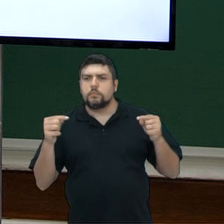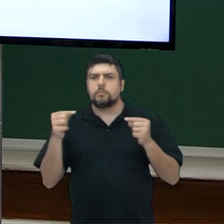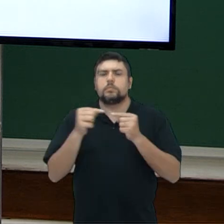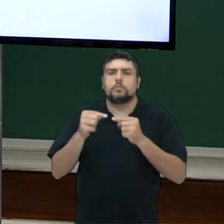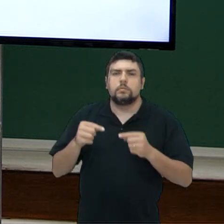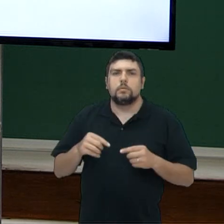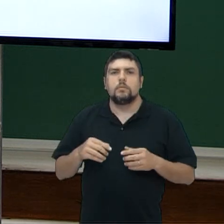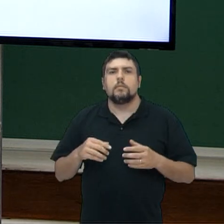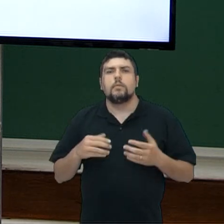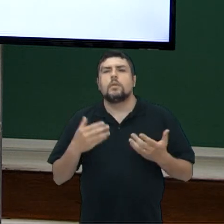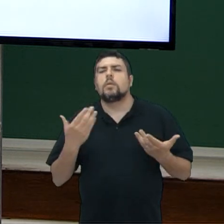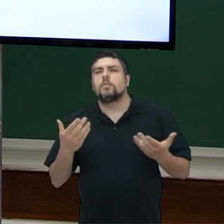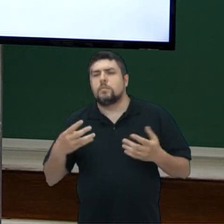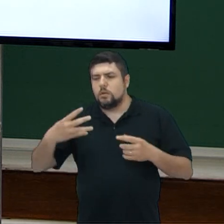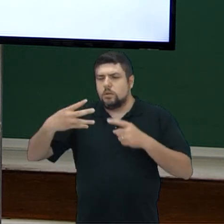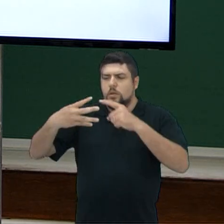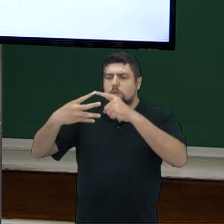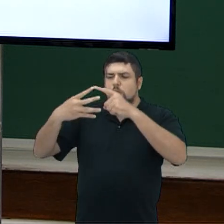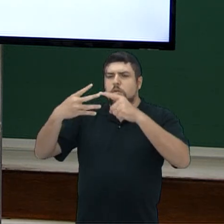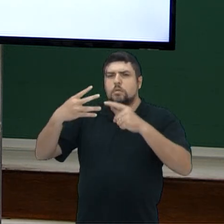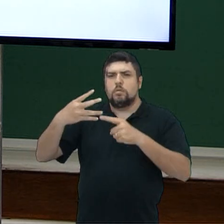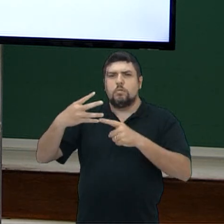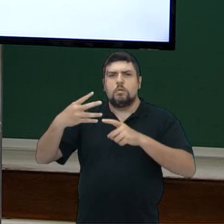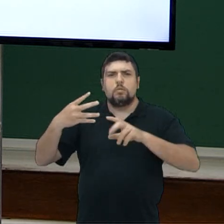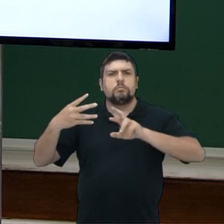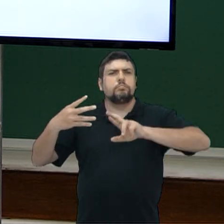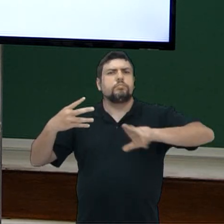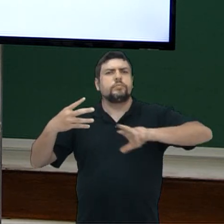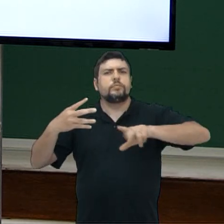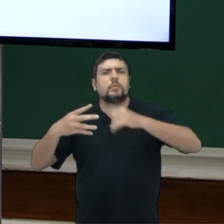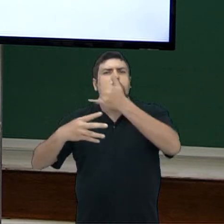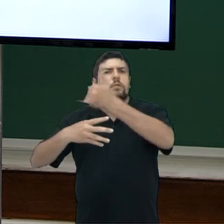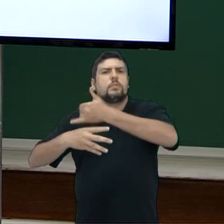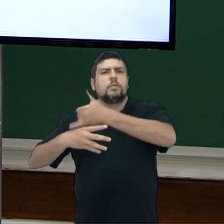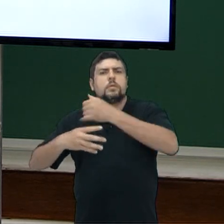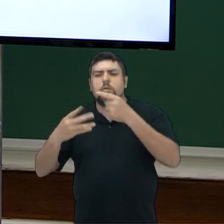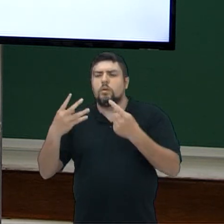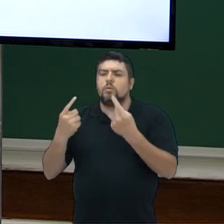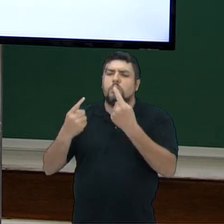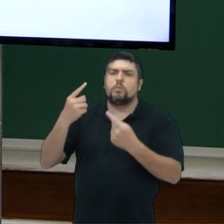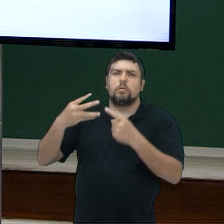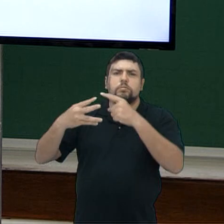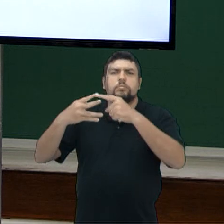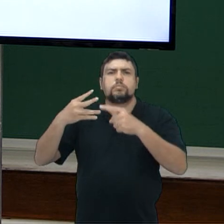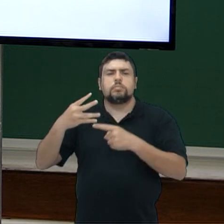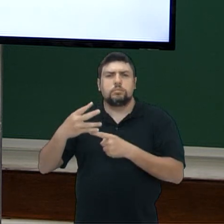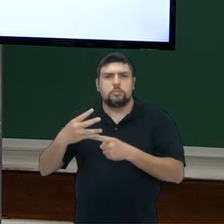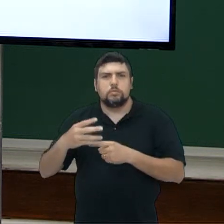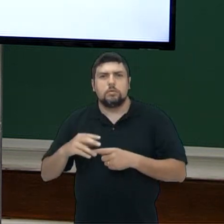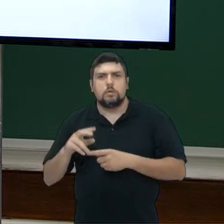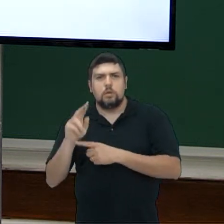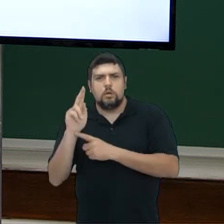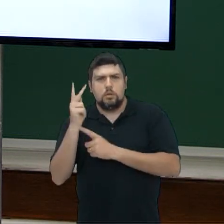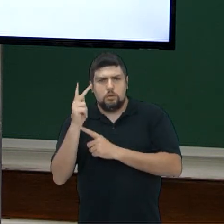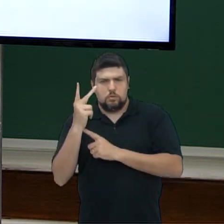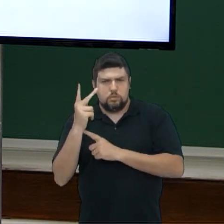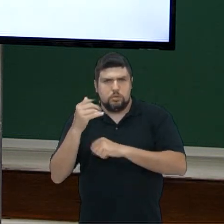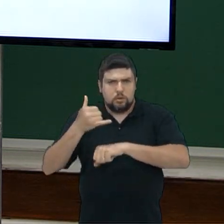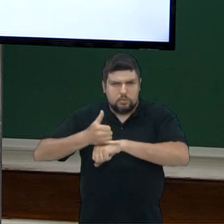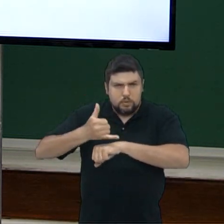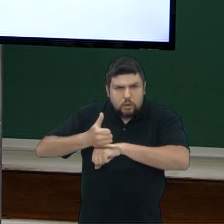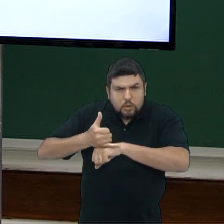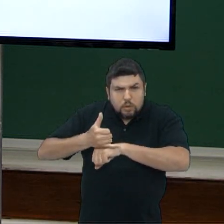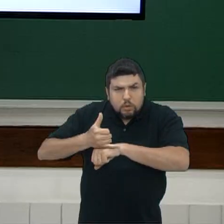elementos são não metais, galera. Beleza? Lembra lá? O hidrogênio é um